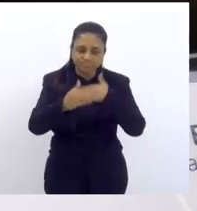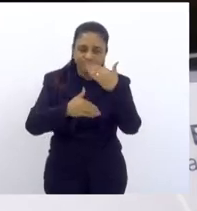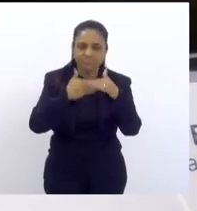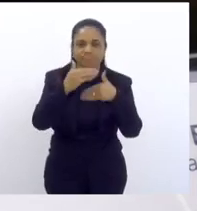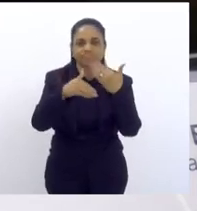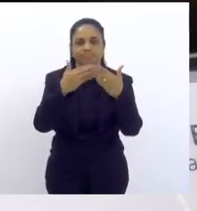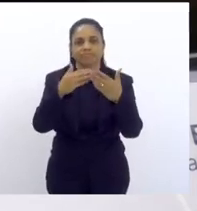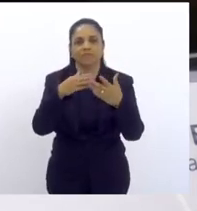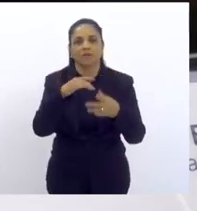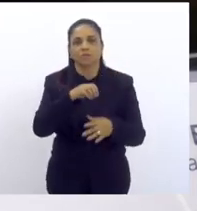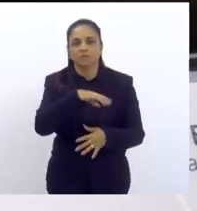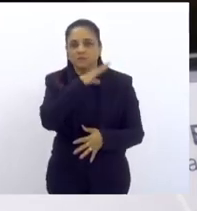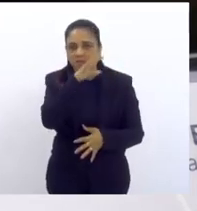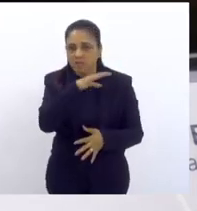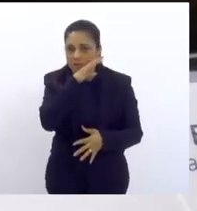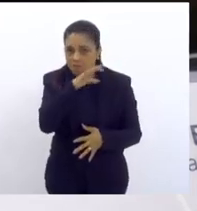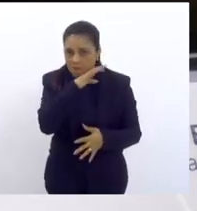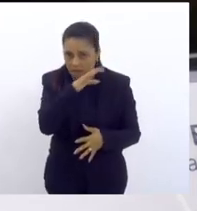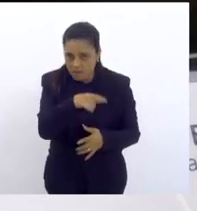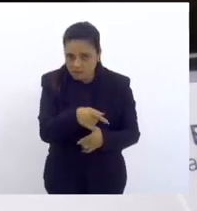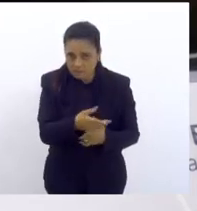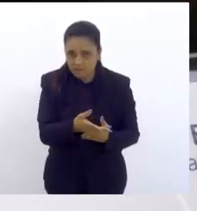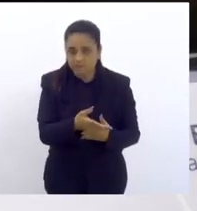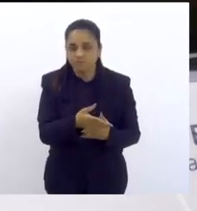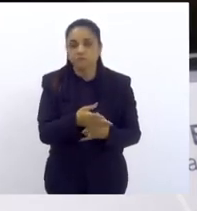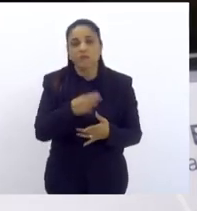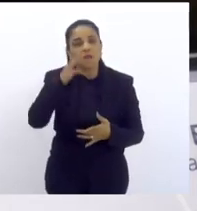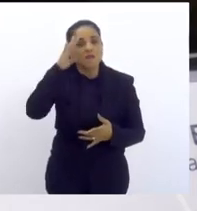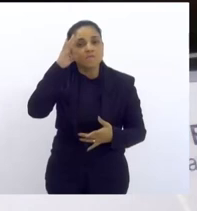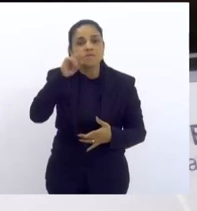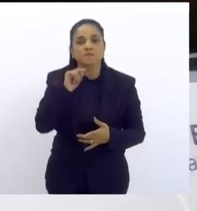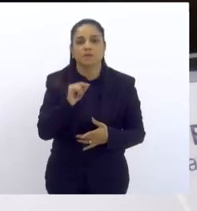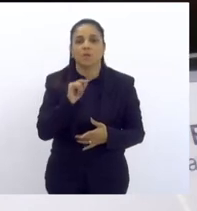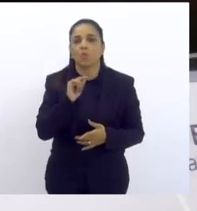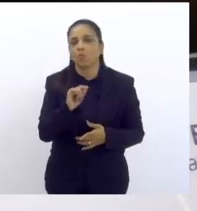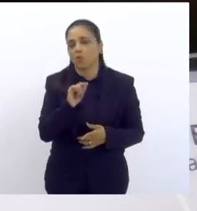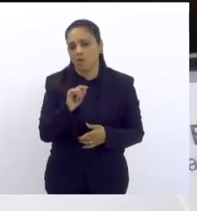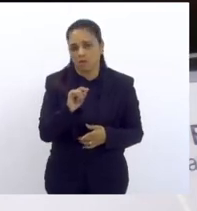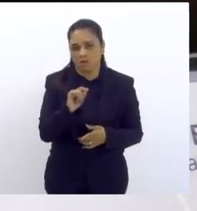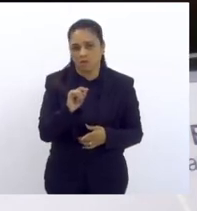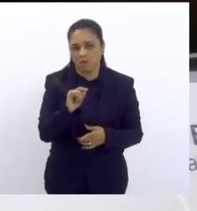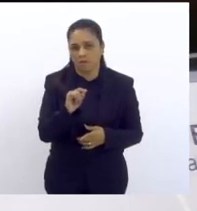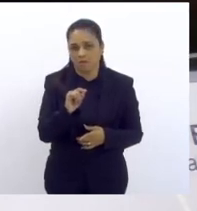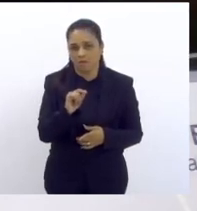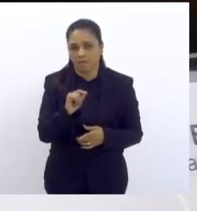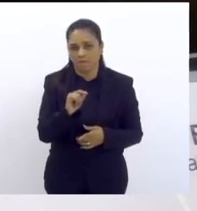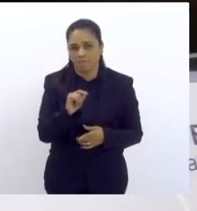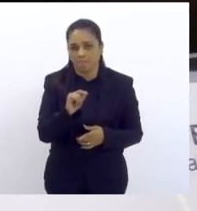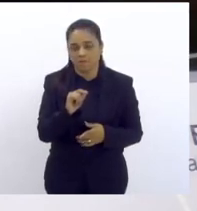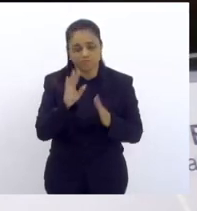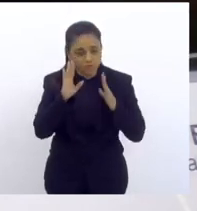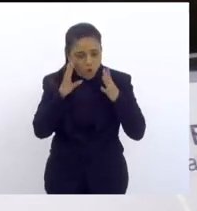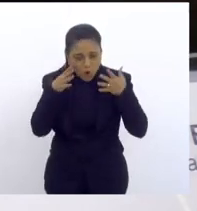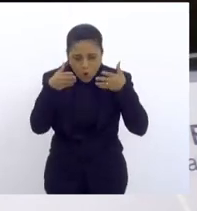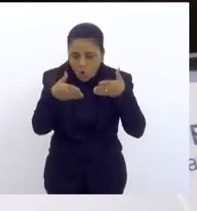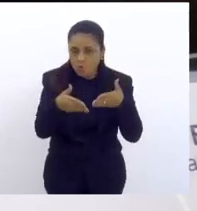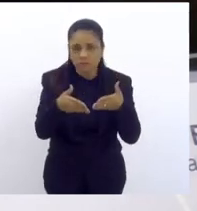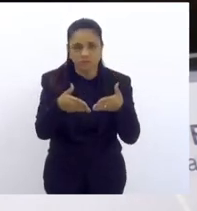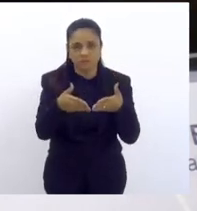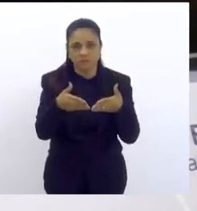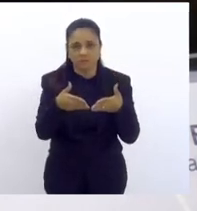os animais não humanos isso se deve Principalmente ao fato de estarmos concentrados demais